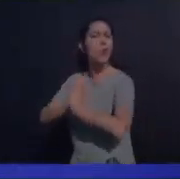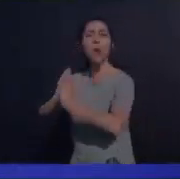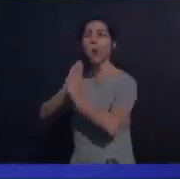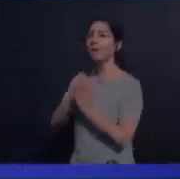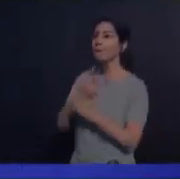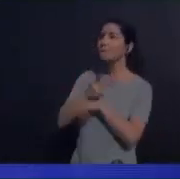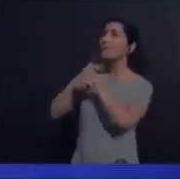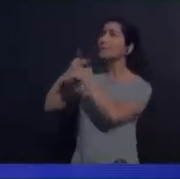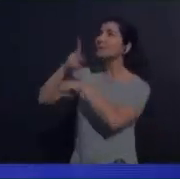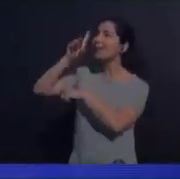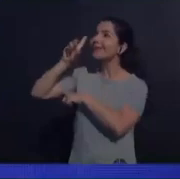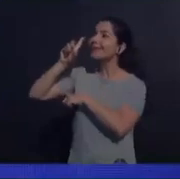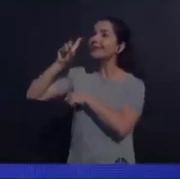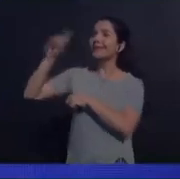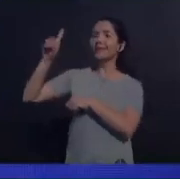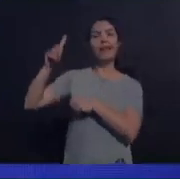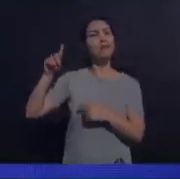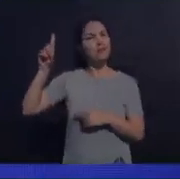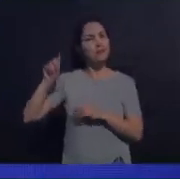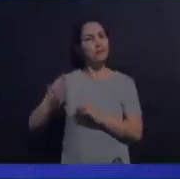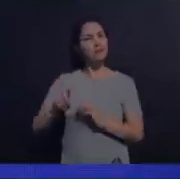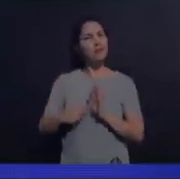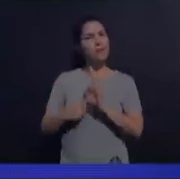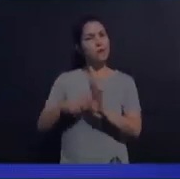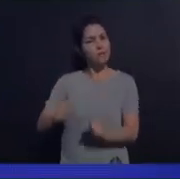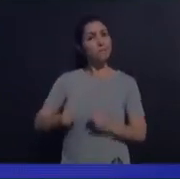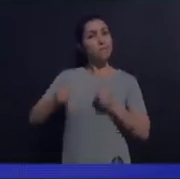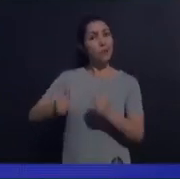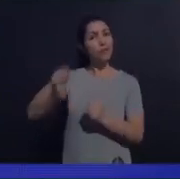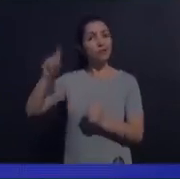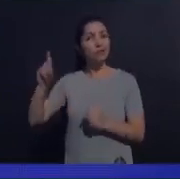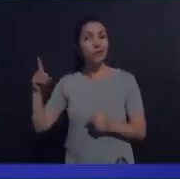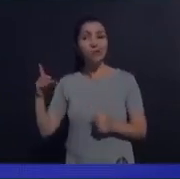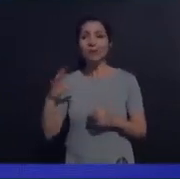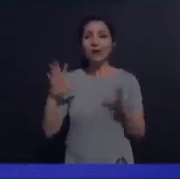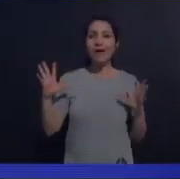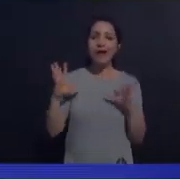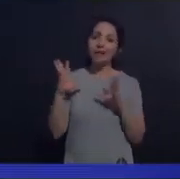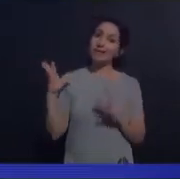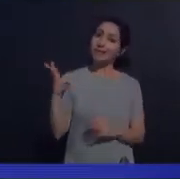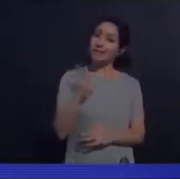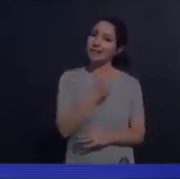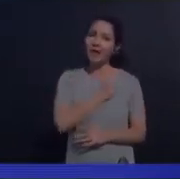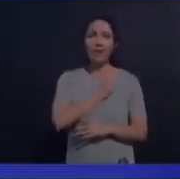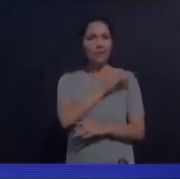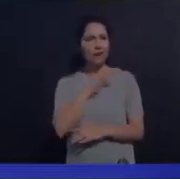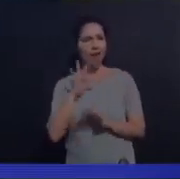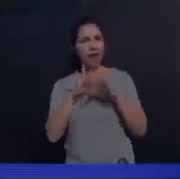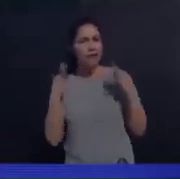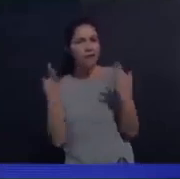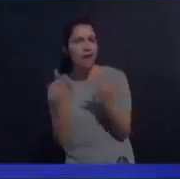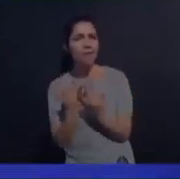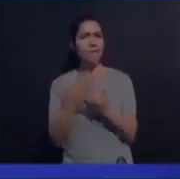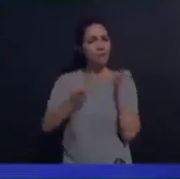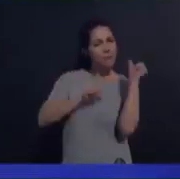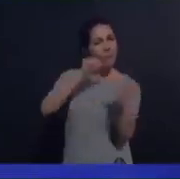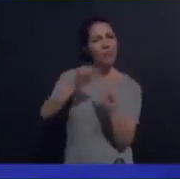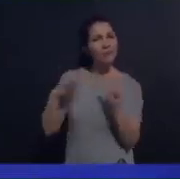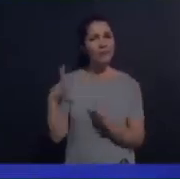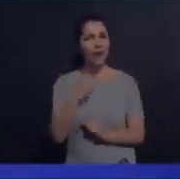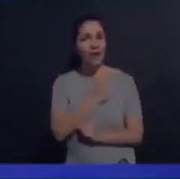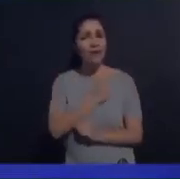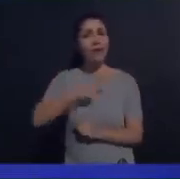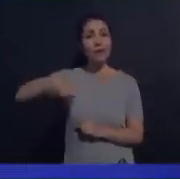de Deus para poder resgatar as famílias. Precisamos resgatar as nossas famílias. E você, jovem, você